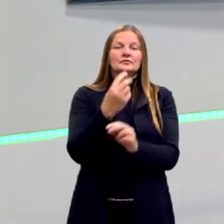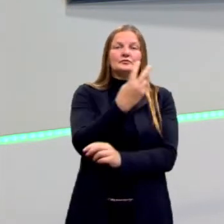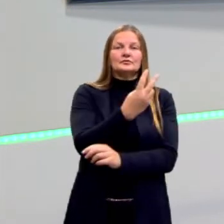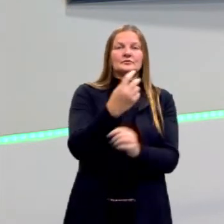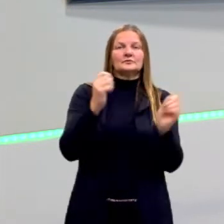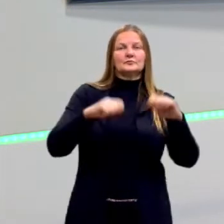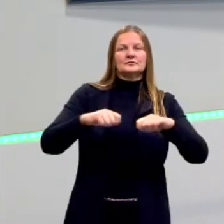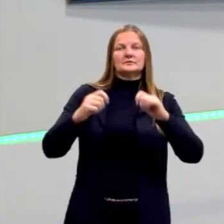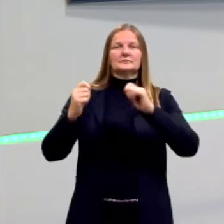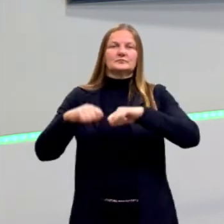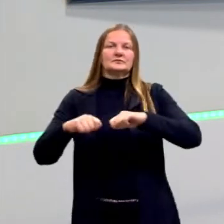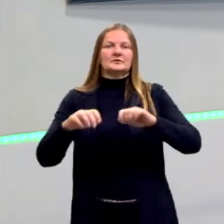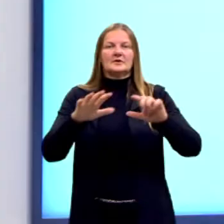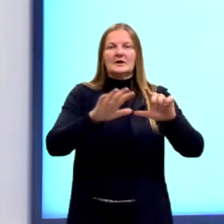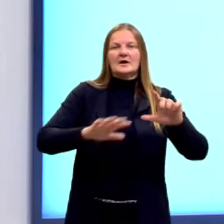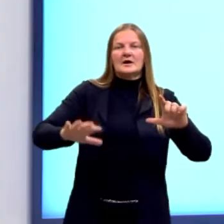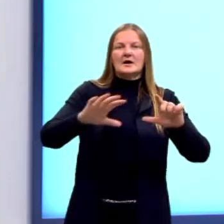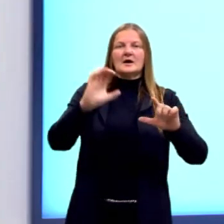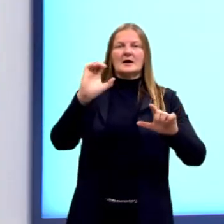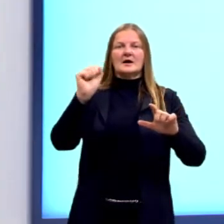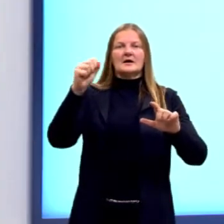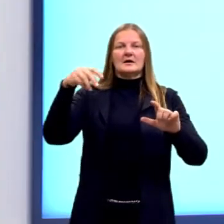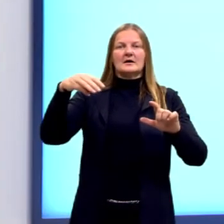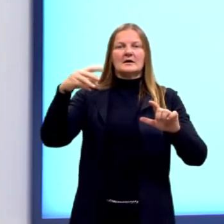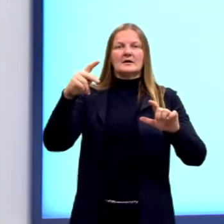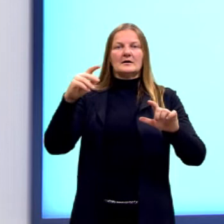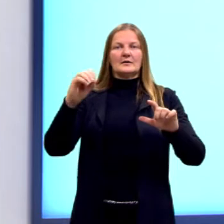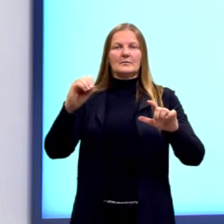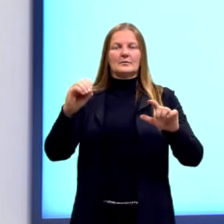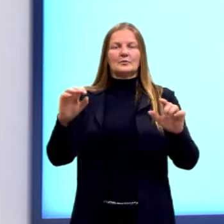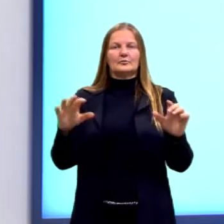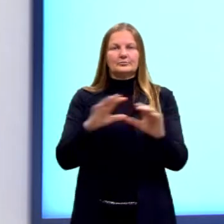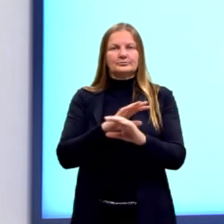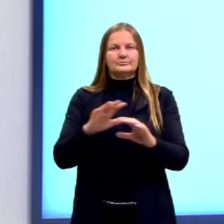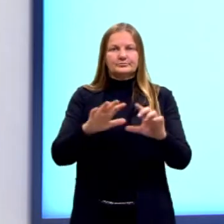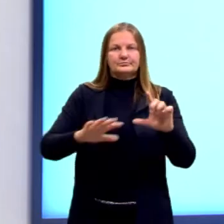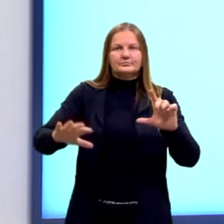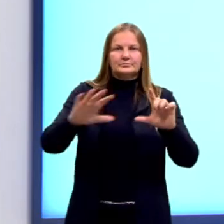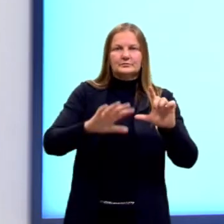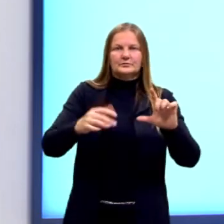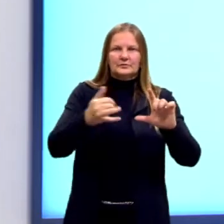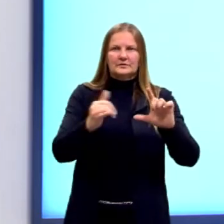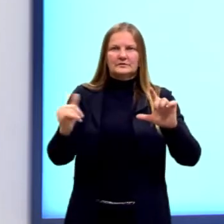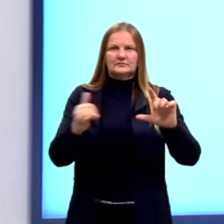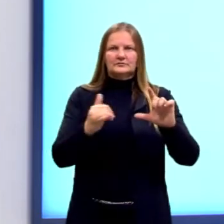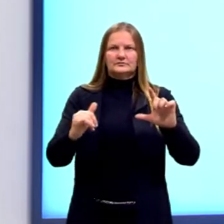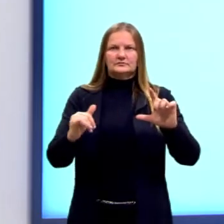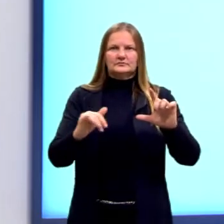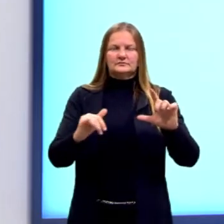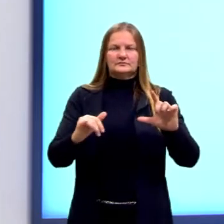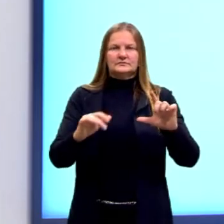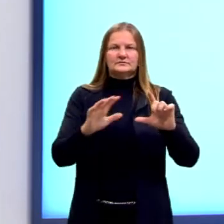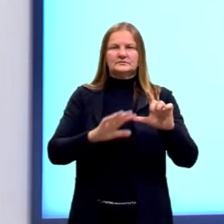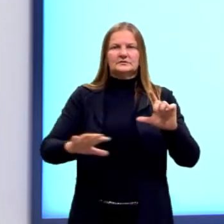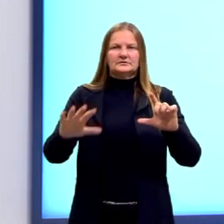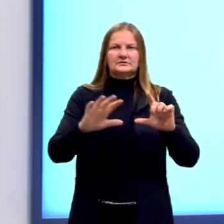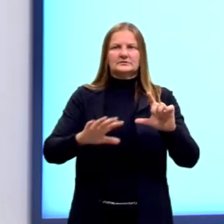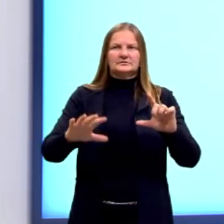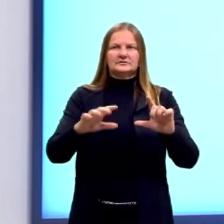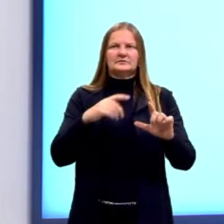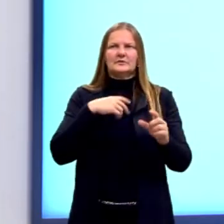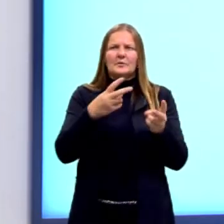aquele botou um campo é essa carga dentro de um campo elétrico né já gerado né porque